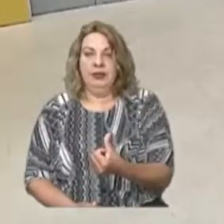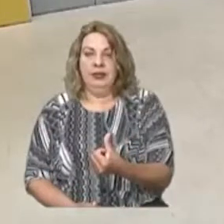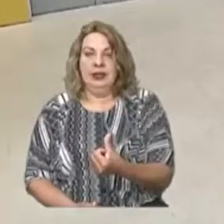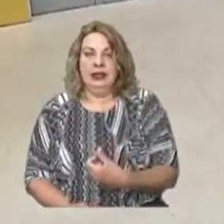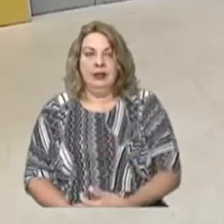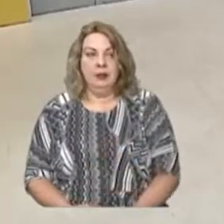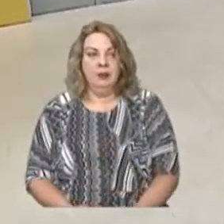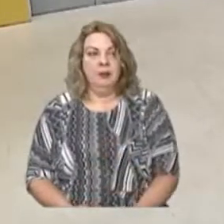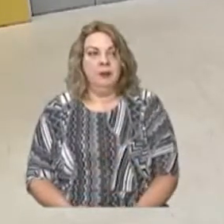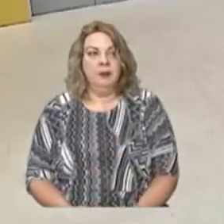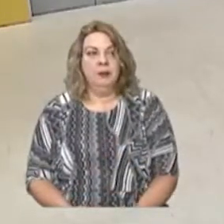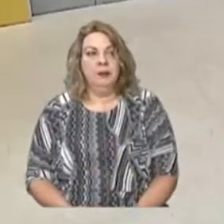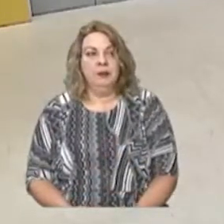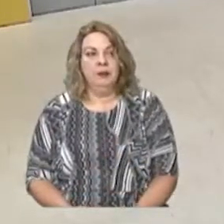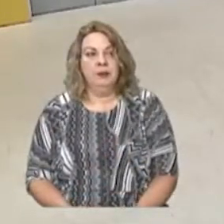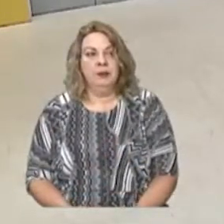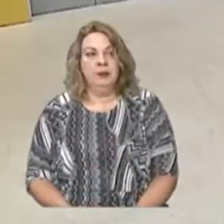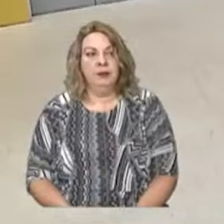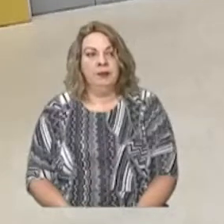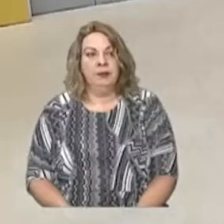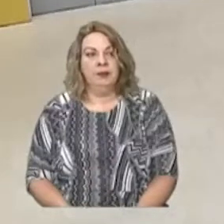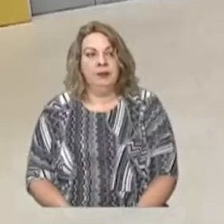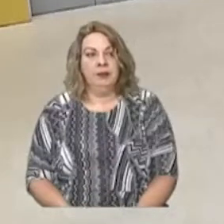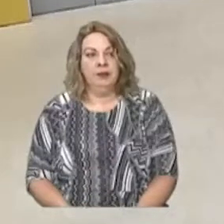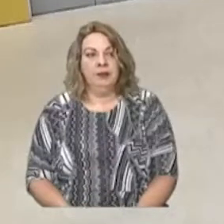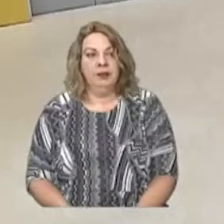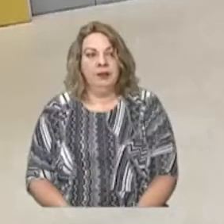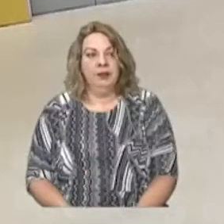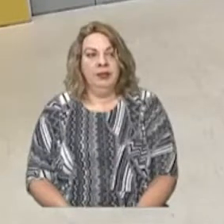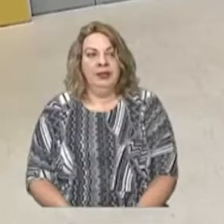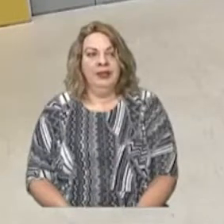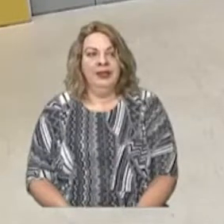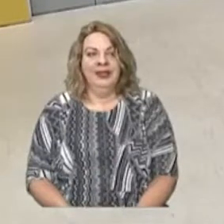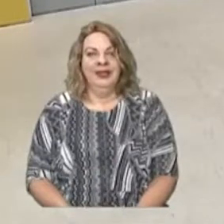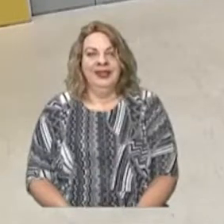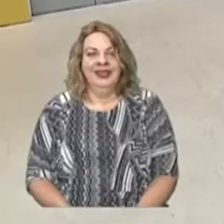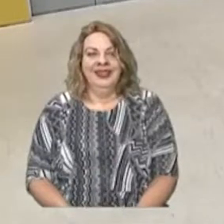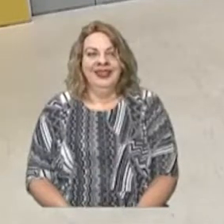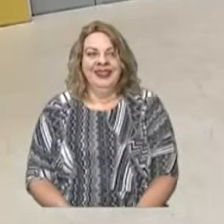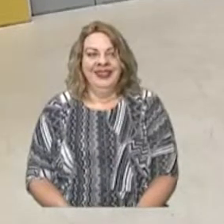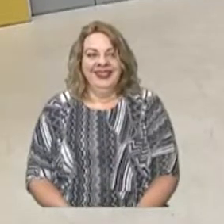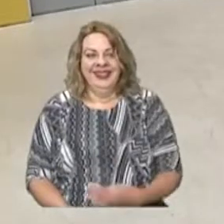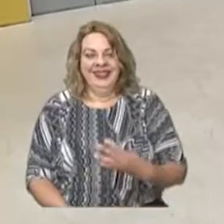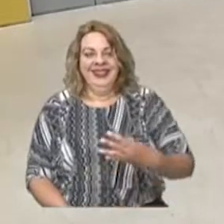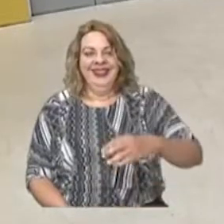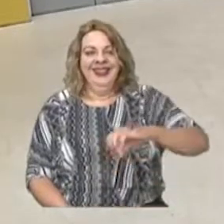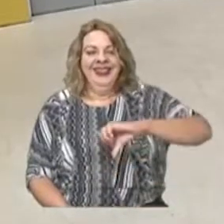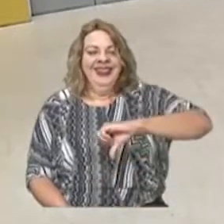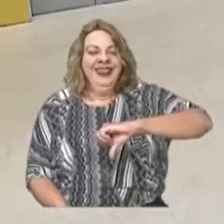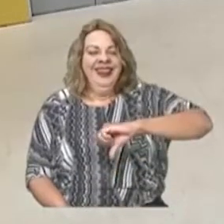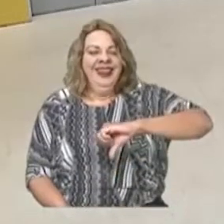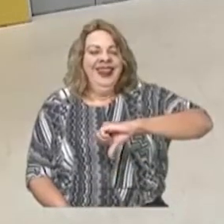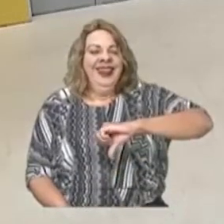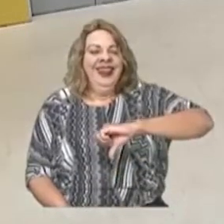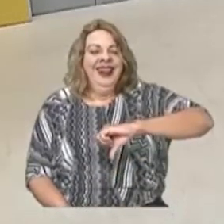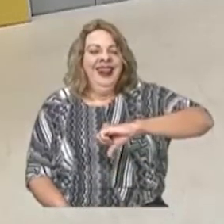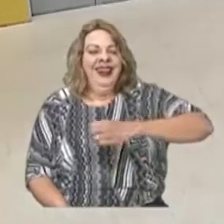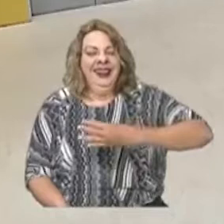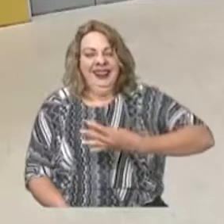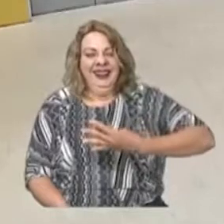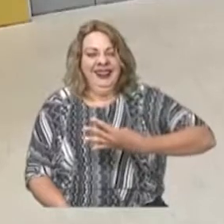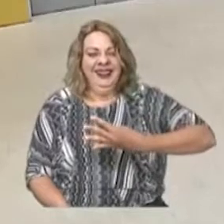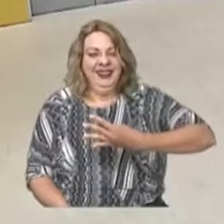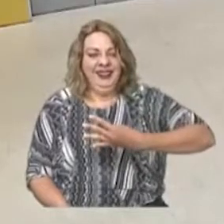aí, telespectadores, ouvintes, internautas, 49, 49, marque